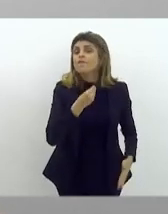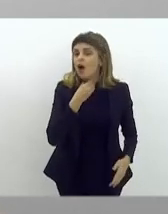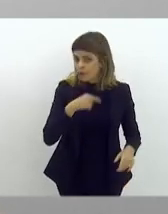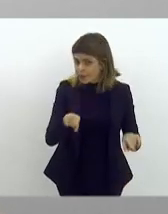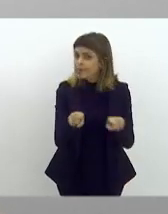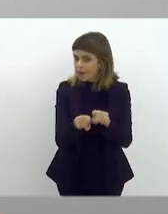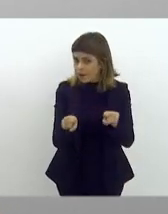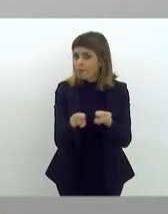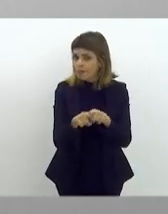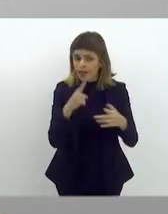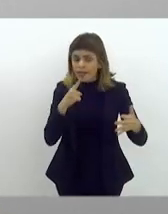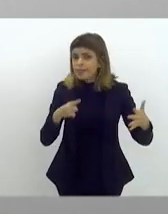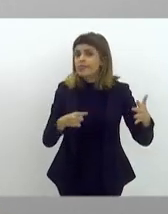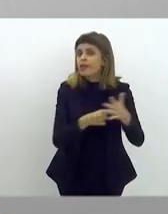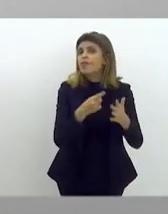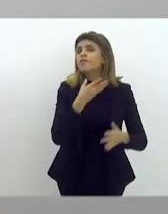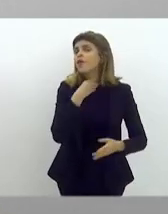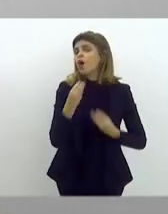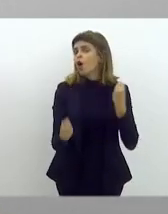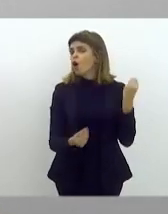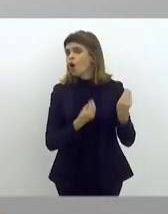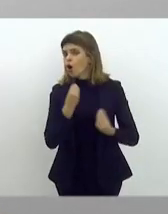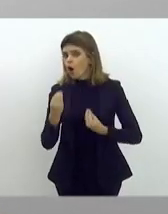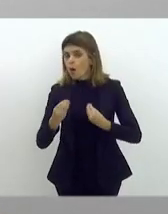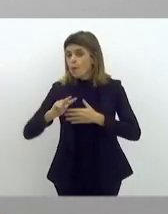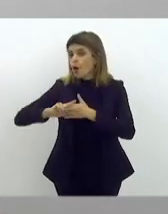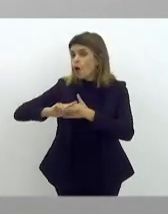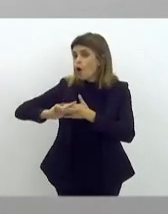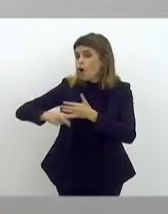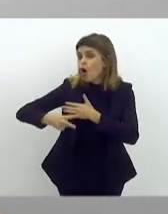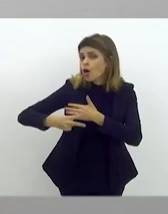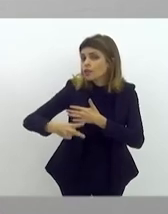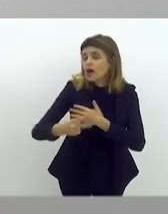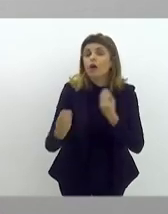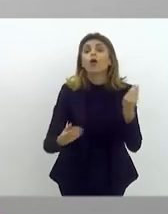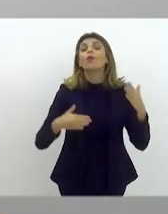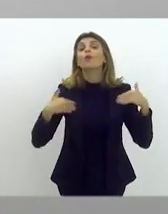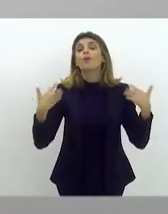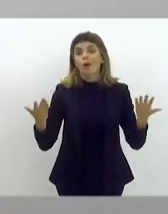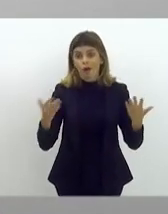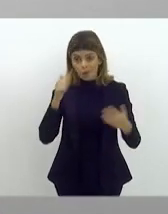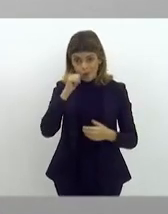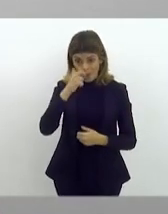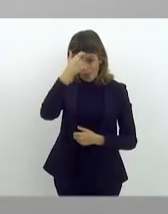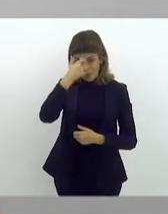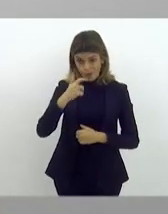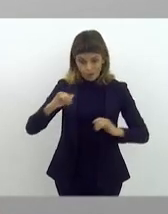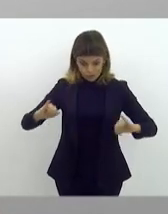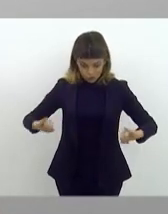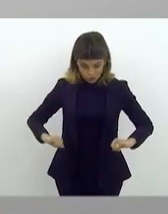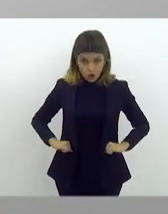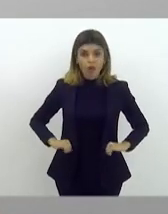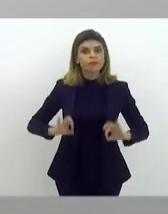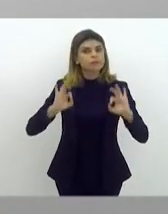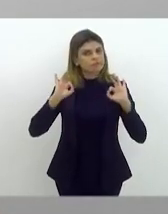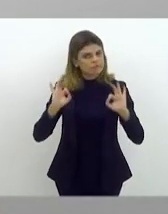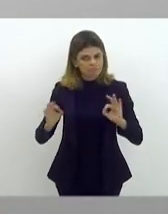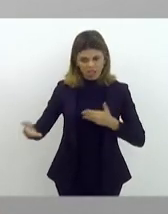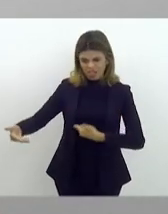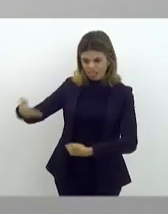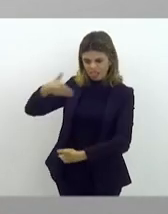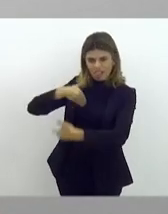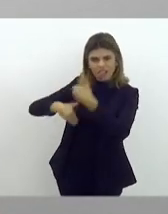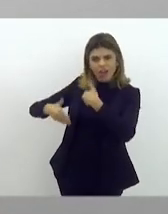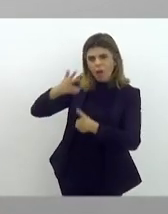que são tratadas essas denúncias falsas e quais as consequências para essas danças falsas porque uma mulher que sofre de verdade e é tratada